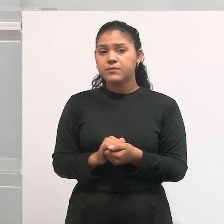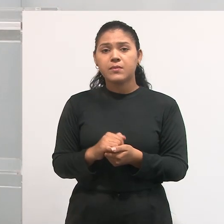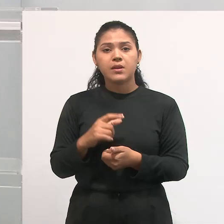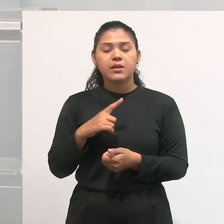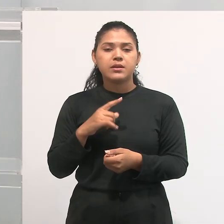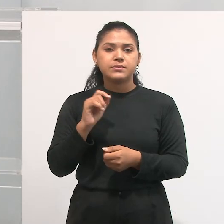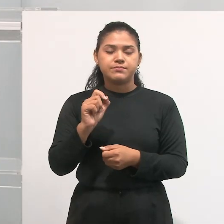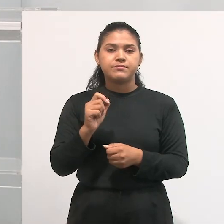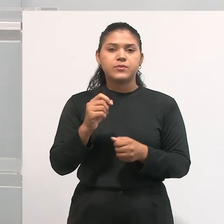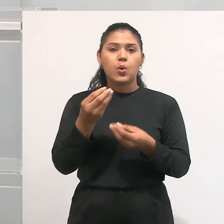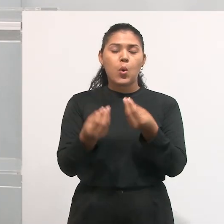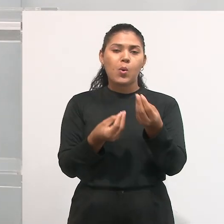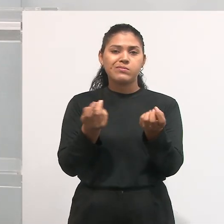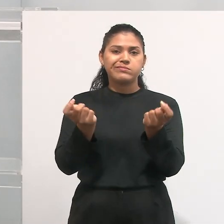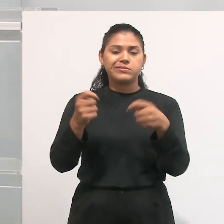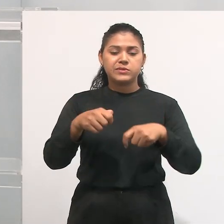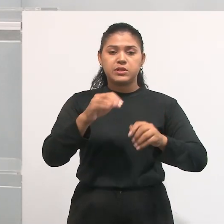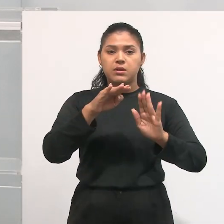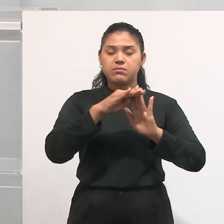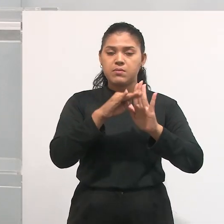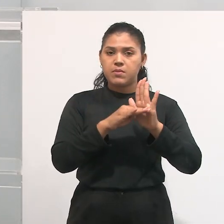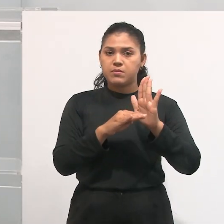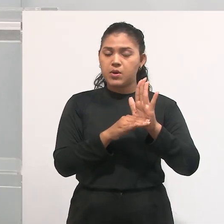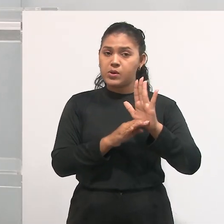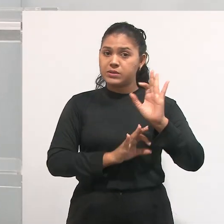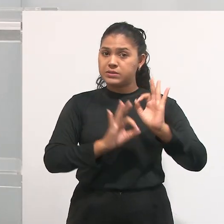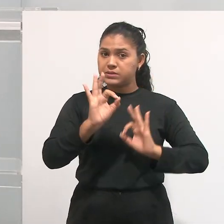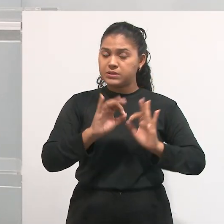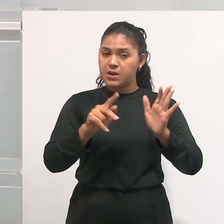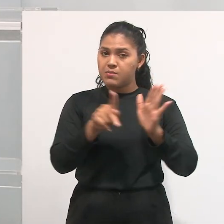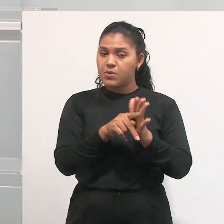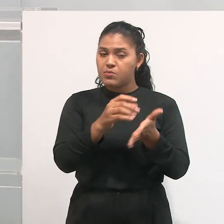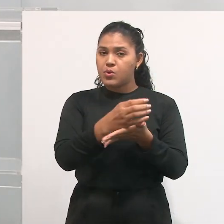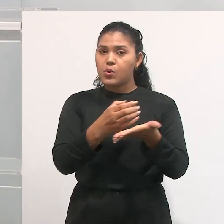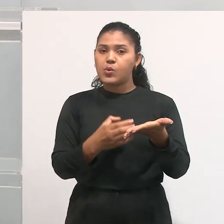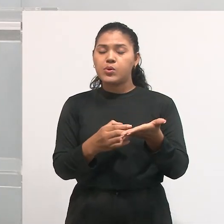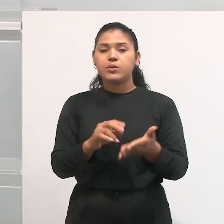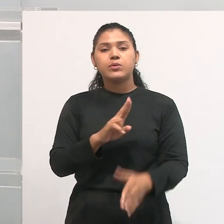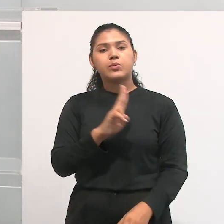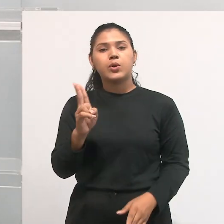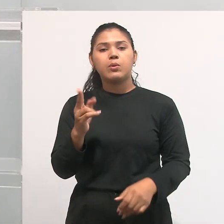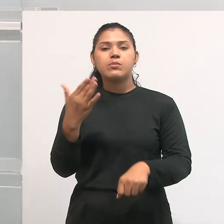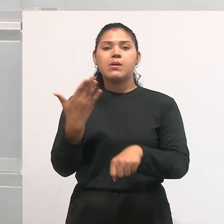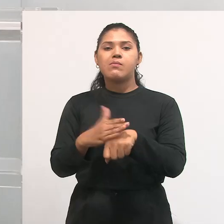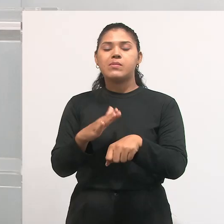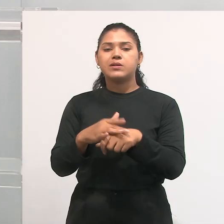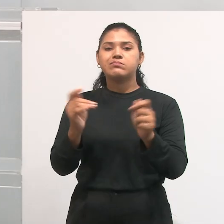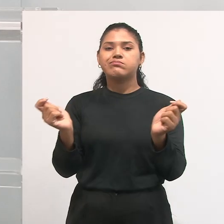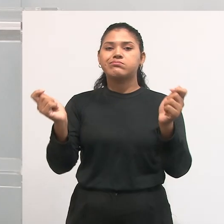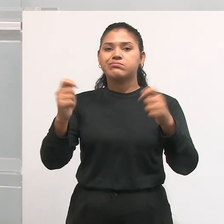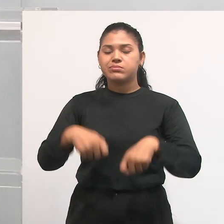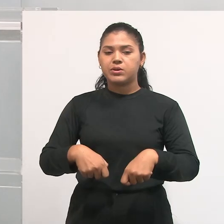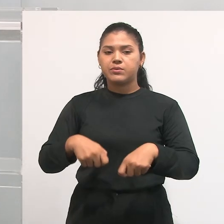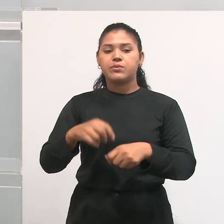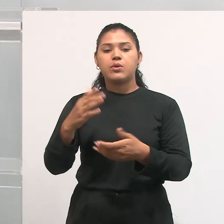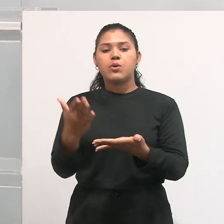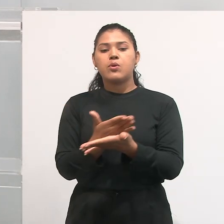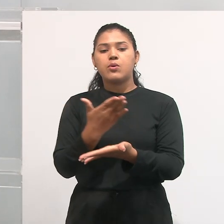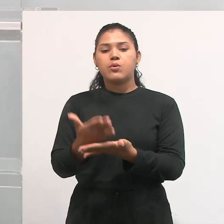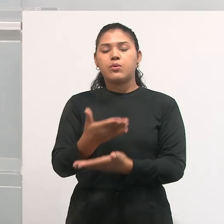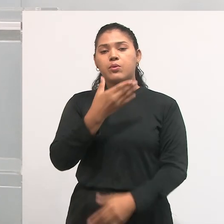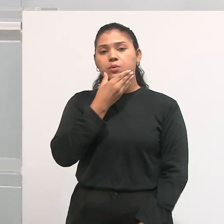por competências e habilidades, que veio aí, de fato, na pesquisa do Howard Gardner em estruturas da mente, quando